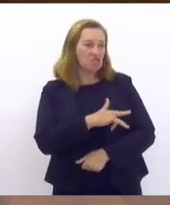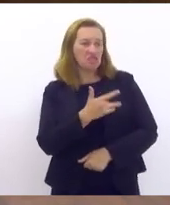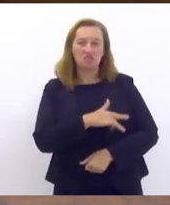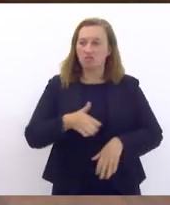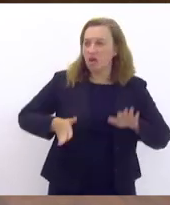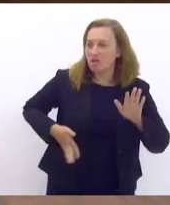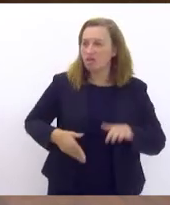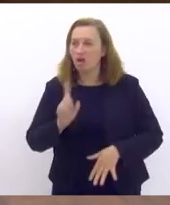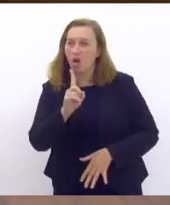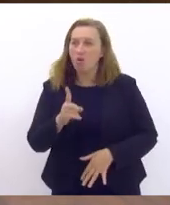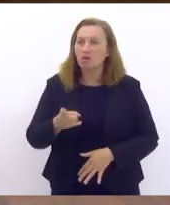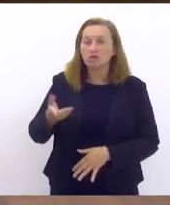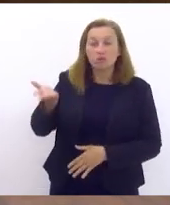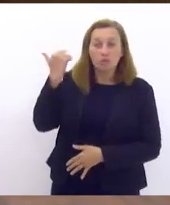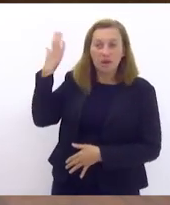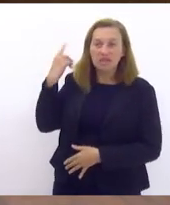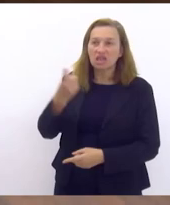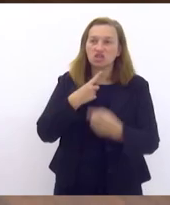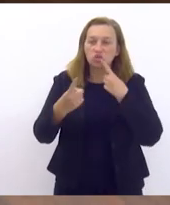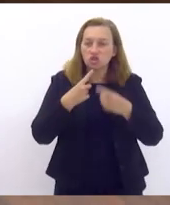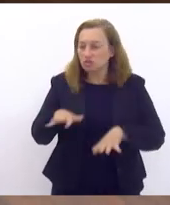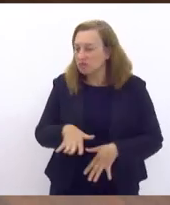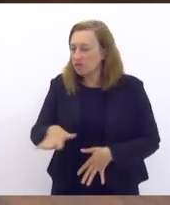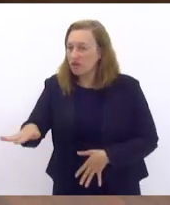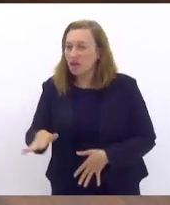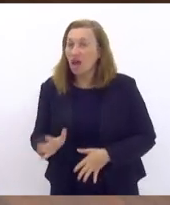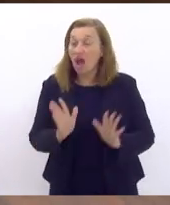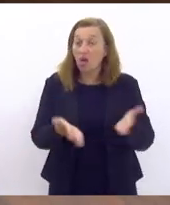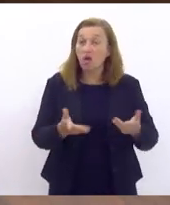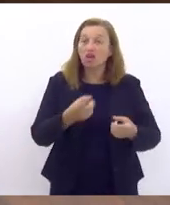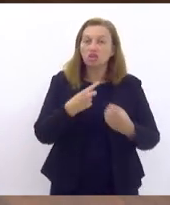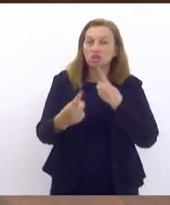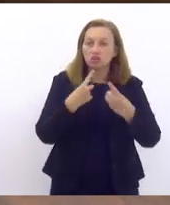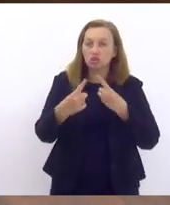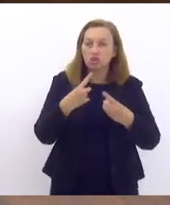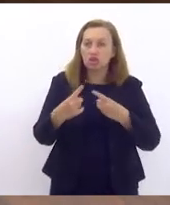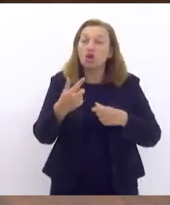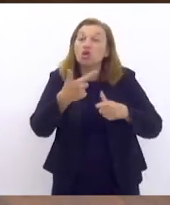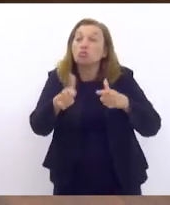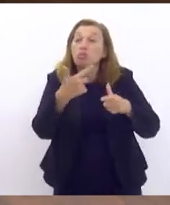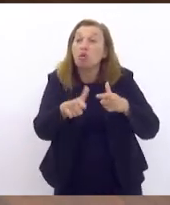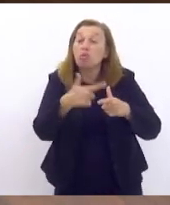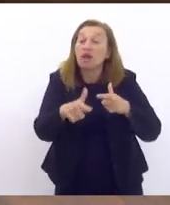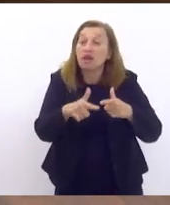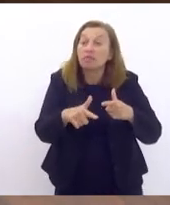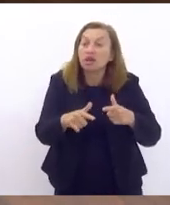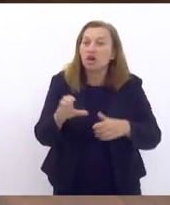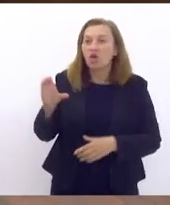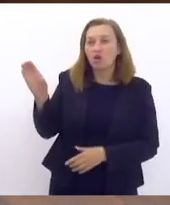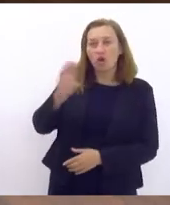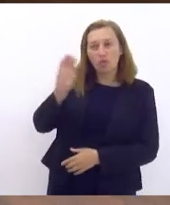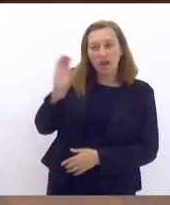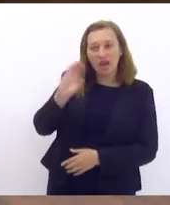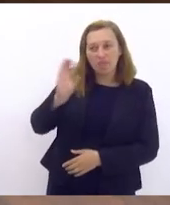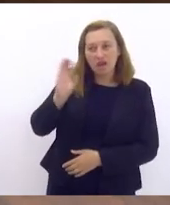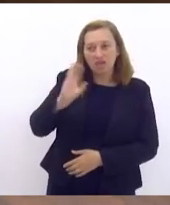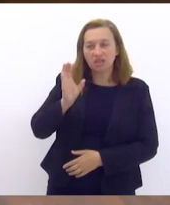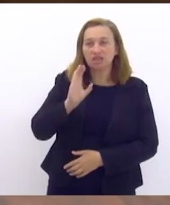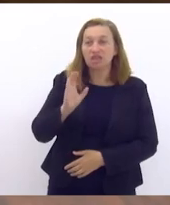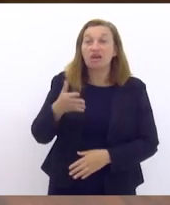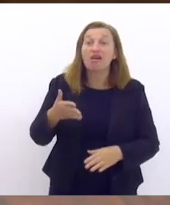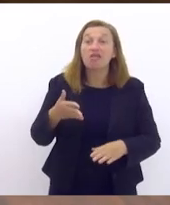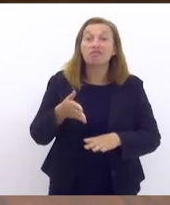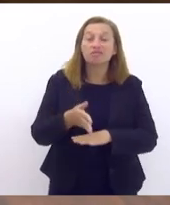E, antigamente, nós discutimos só da comunidade. Agora, nós estamos discutindo os problemas de Copacabana, que é a